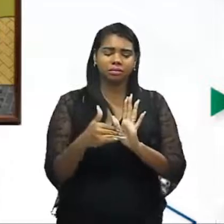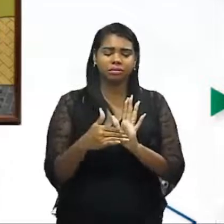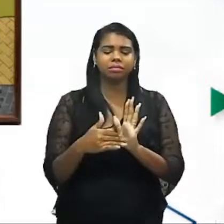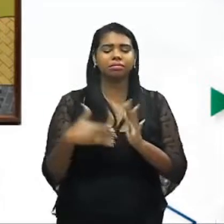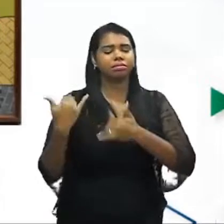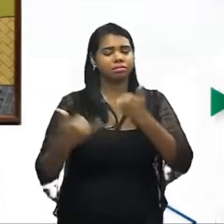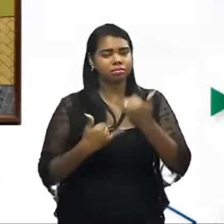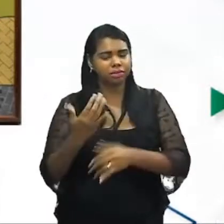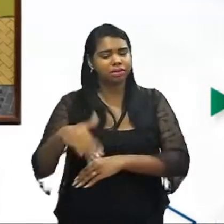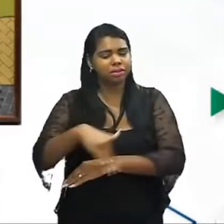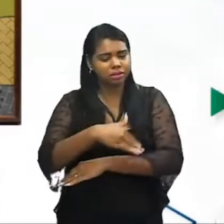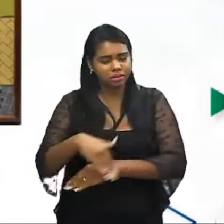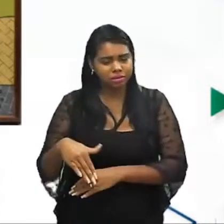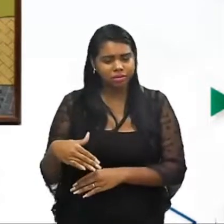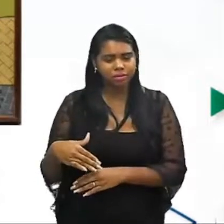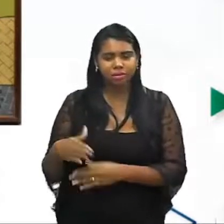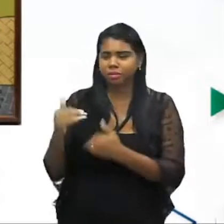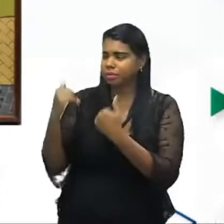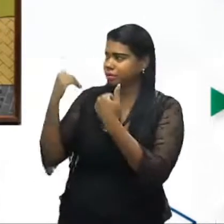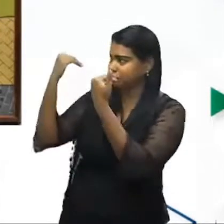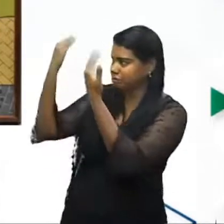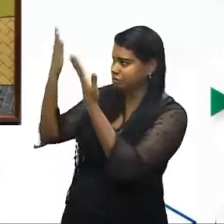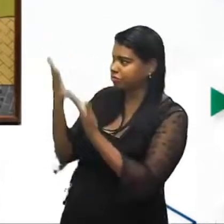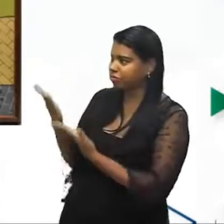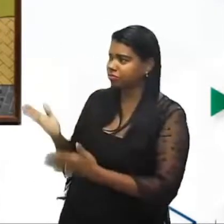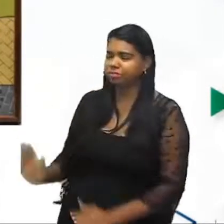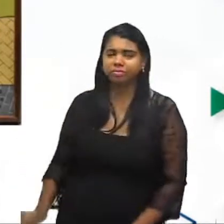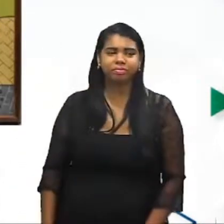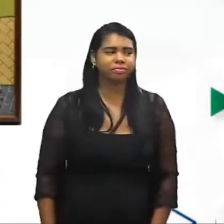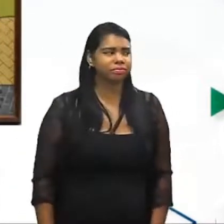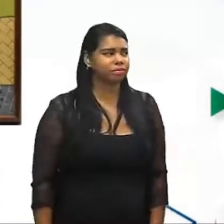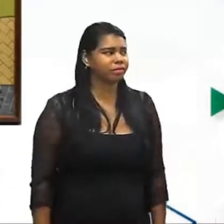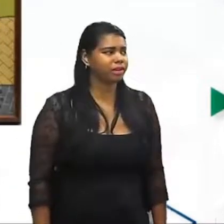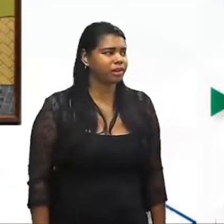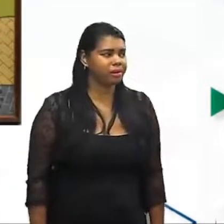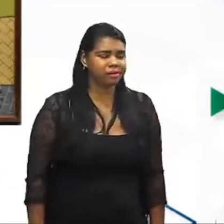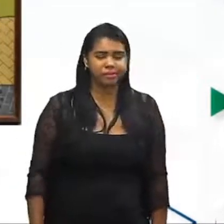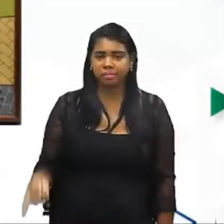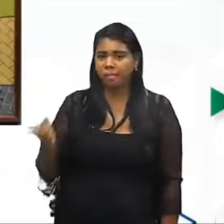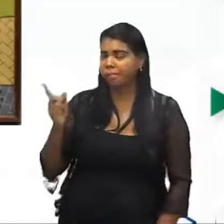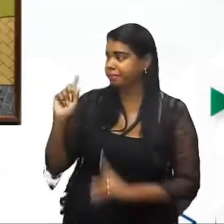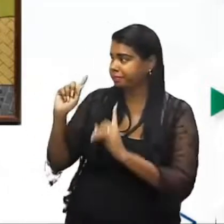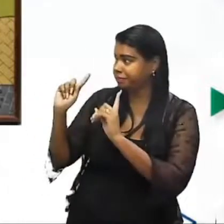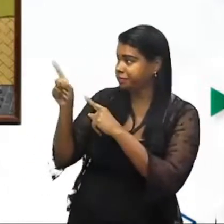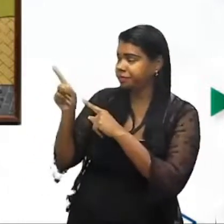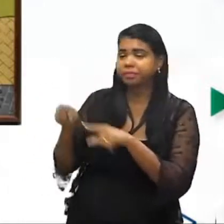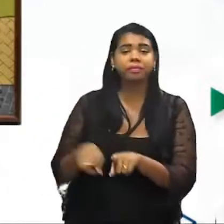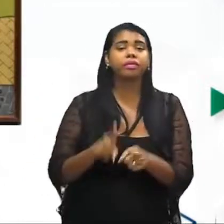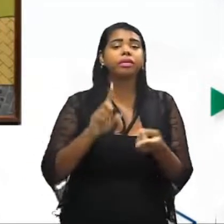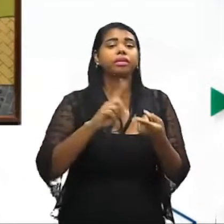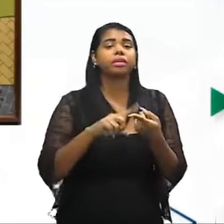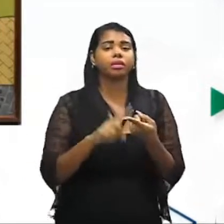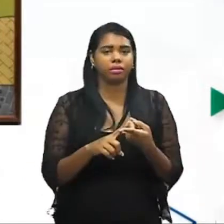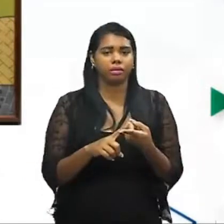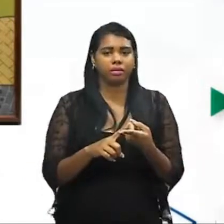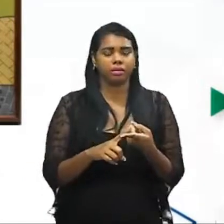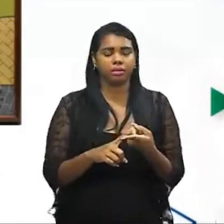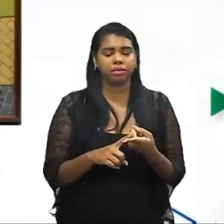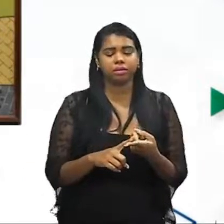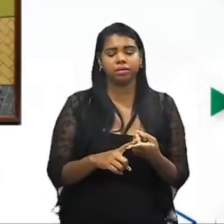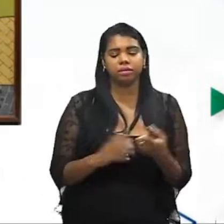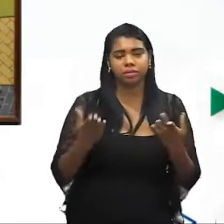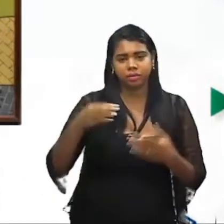da brincadeira de rua. E ó, lança lá na tela. Aqui o frevo também. Então, os artistas